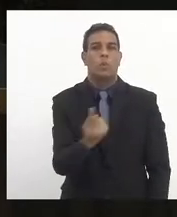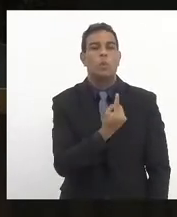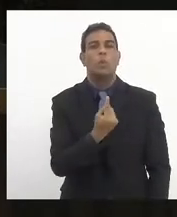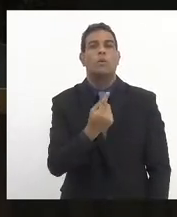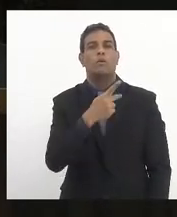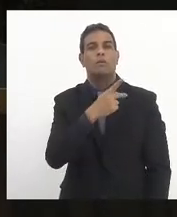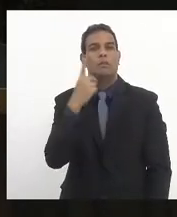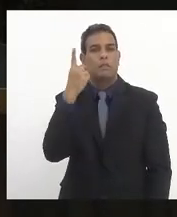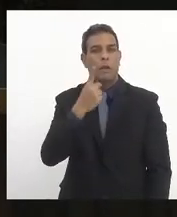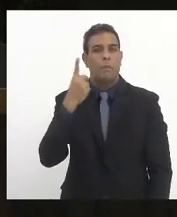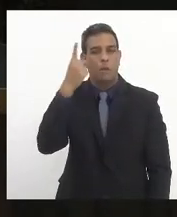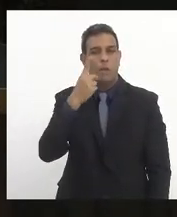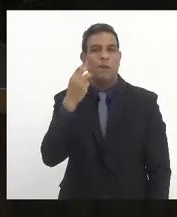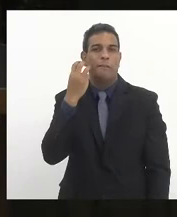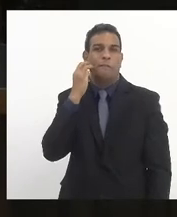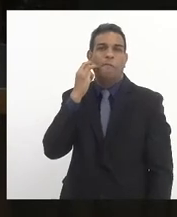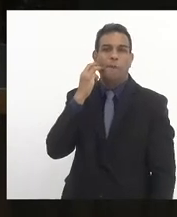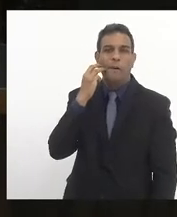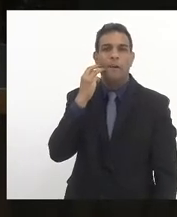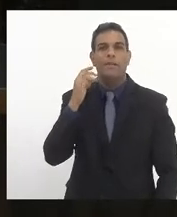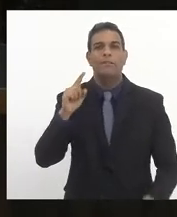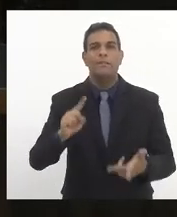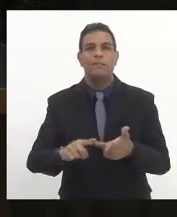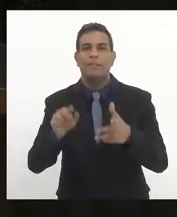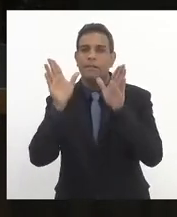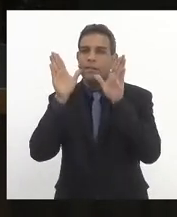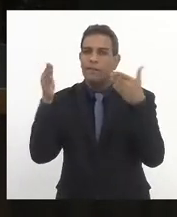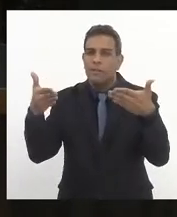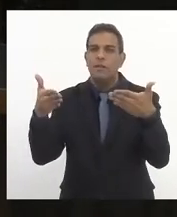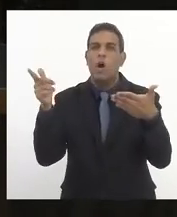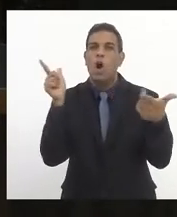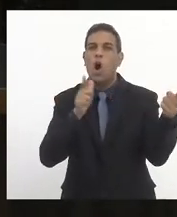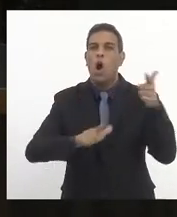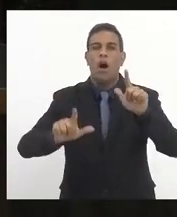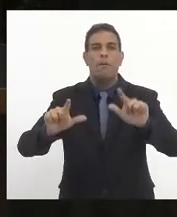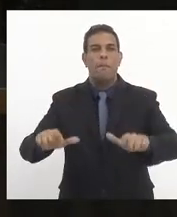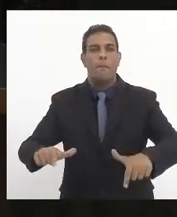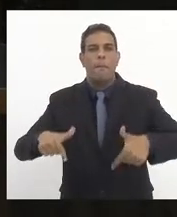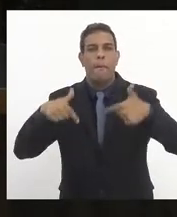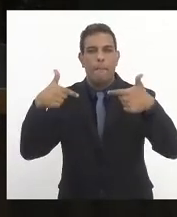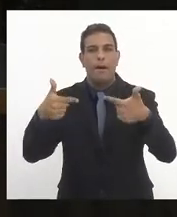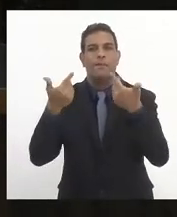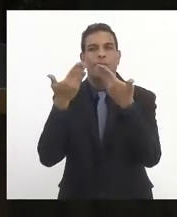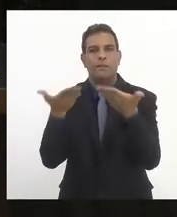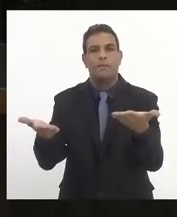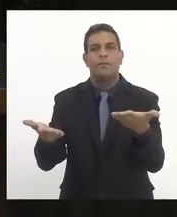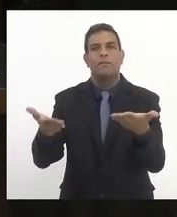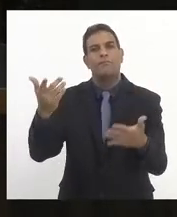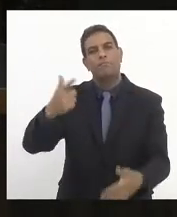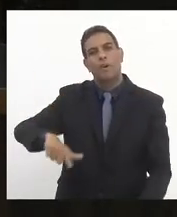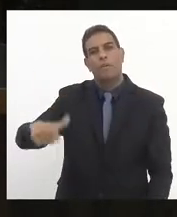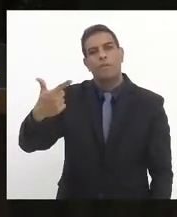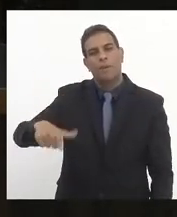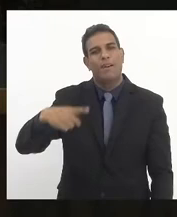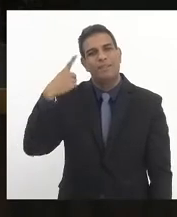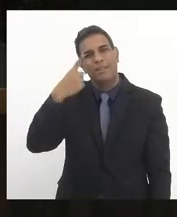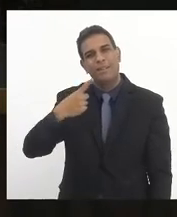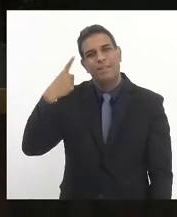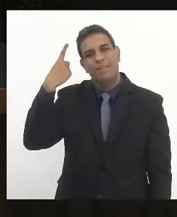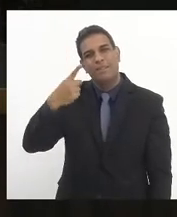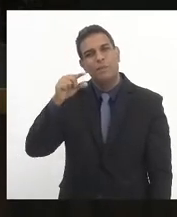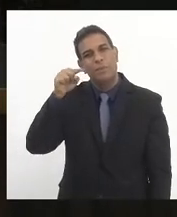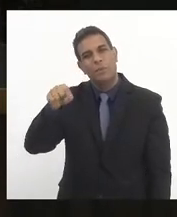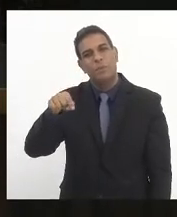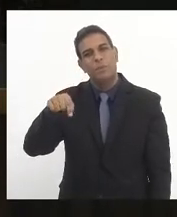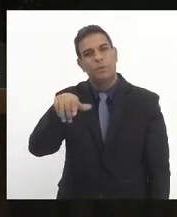Valdec, com a sua atuação brilhante, sempre muito ativo, e demais deputados, né, eu